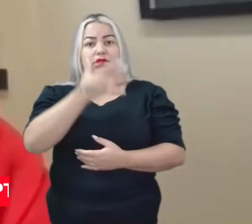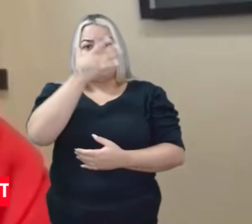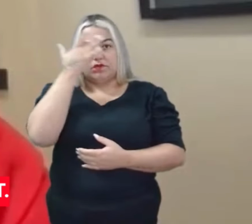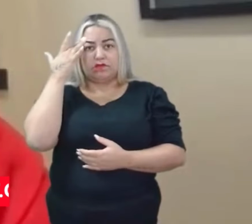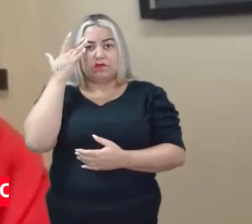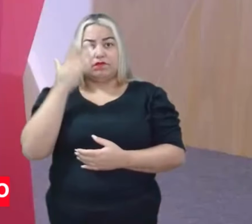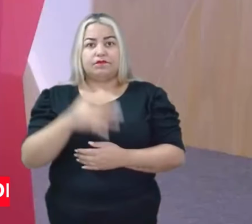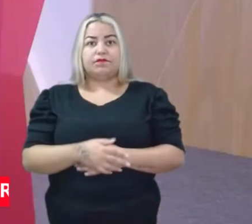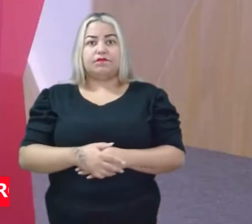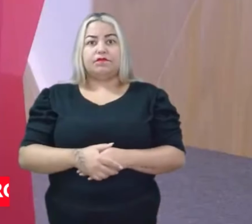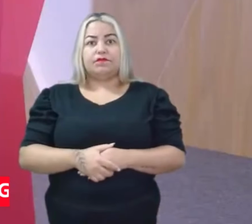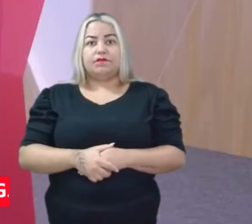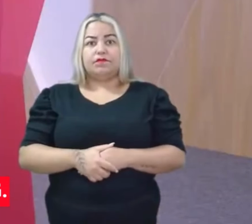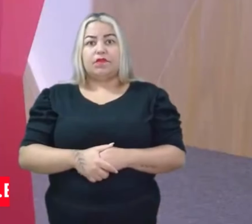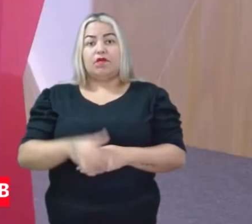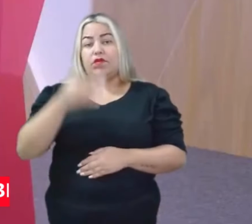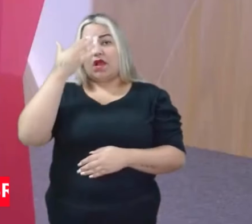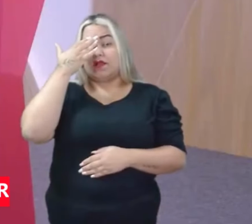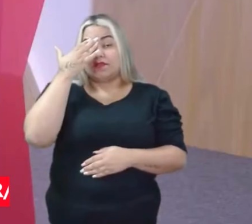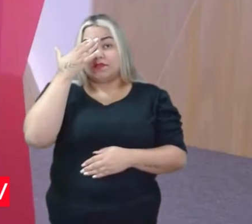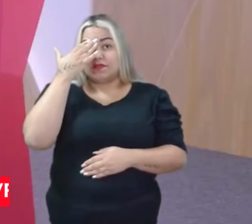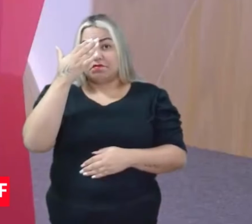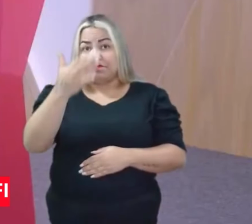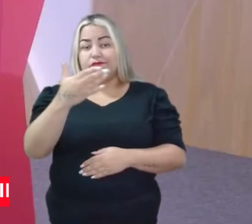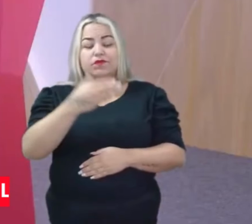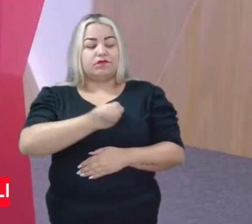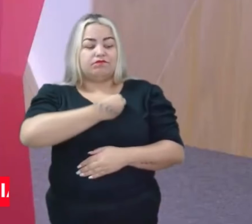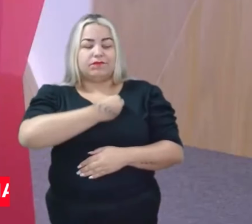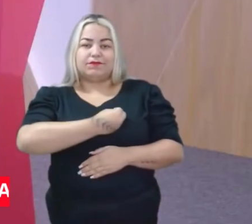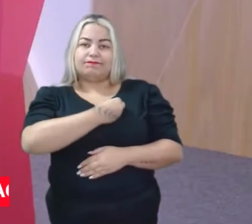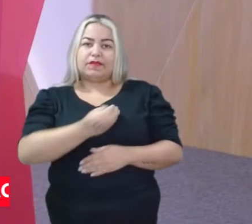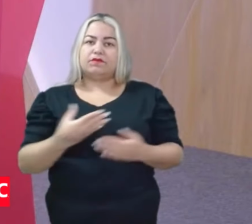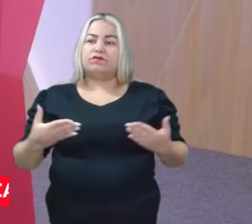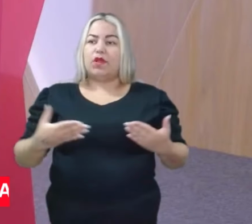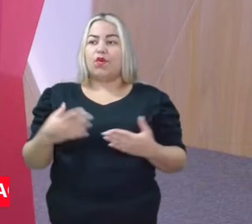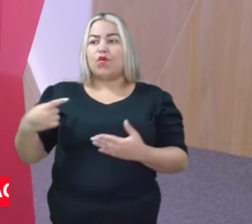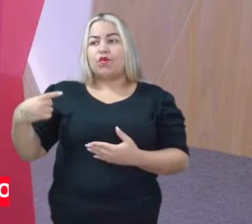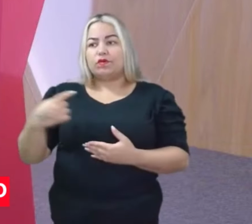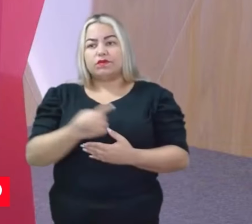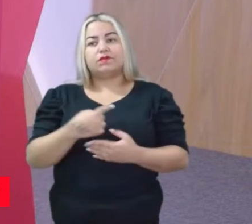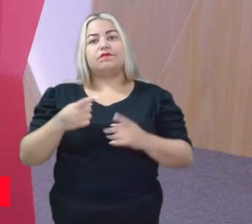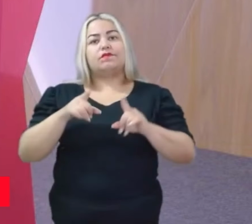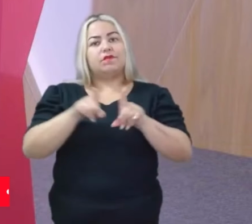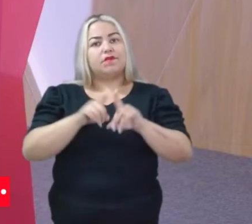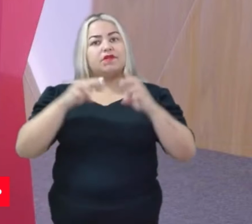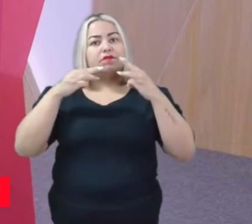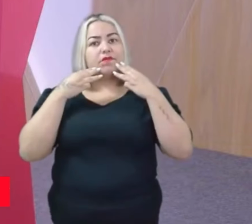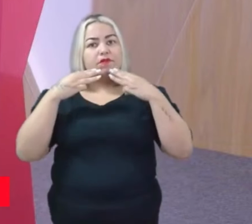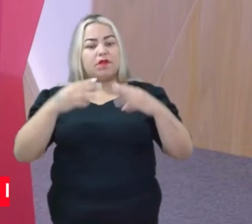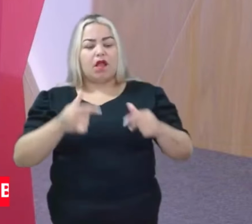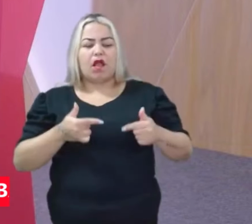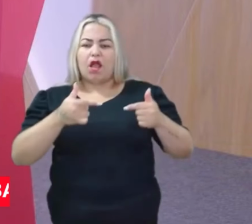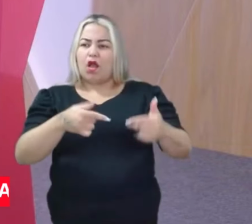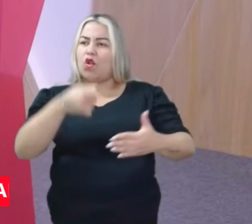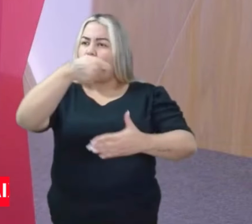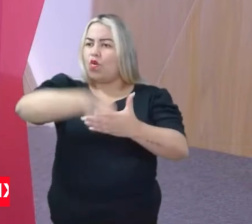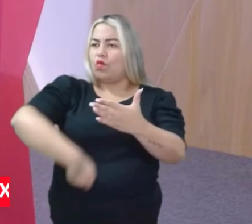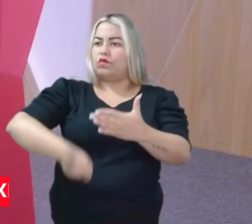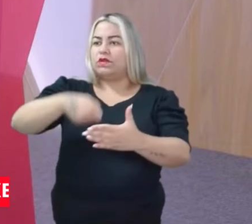pessoas. Leninha, queria agradecer muito tua participação aqui com a gente e desejar sucesso aí nessa missão, nessa batalha aí